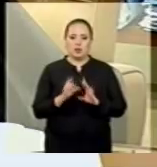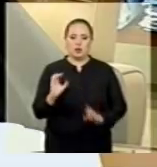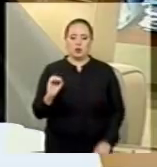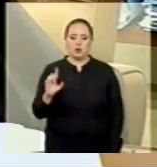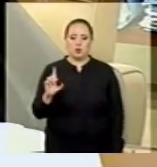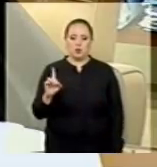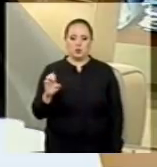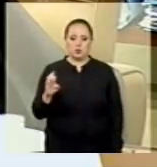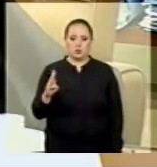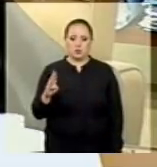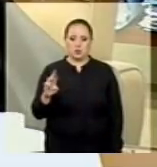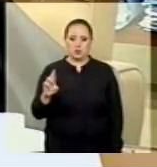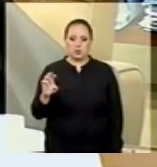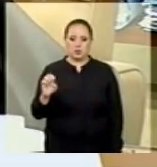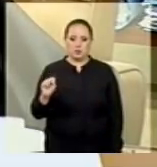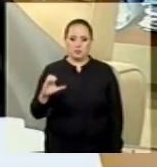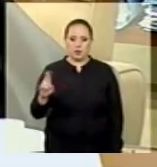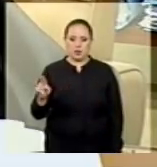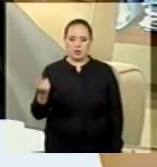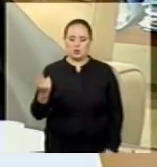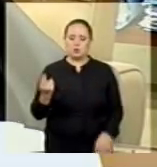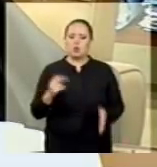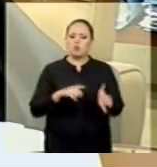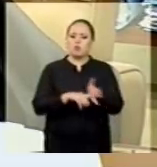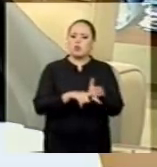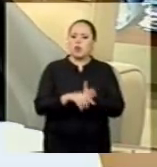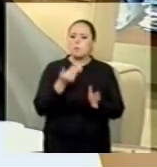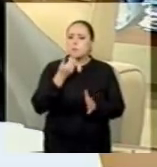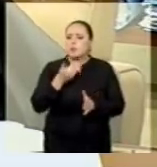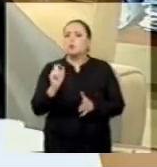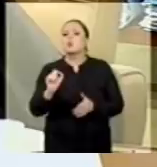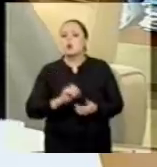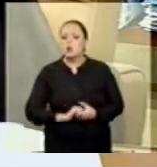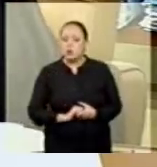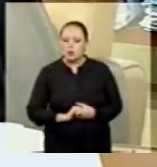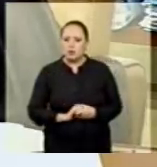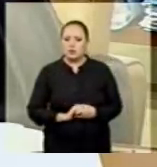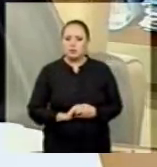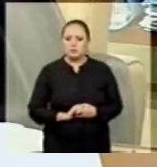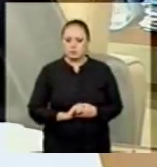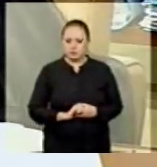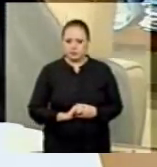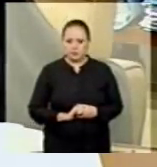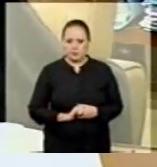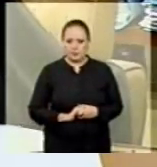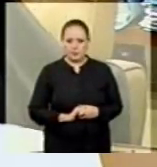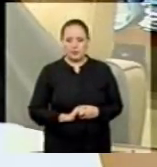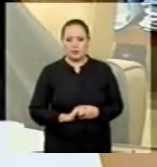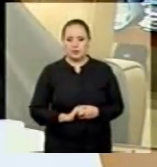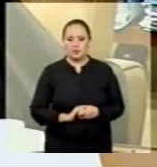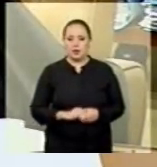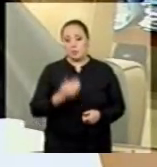Odebrecht. E o que se investigava e o que se pedia? Ah, se pedia que